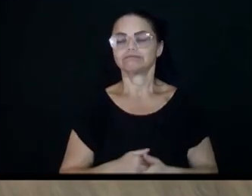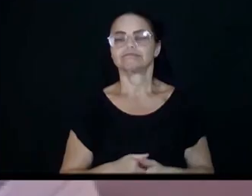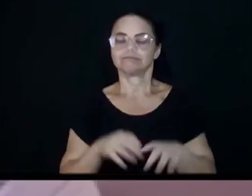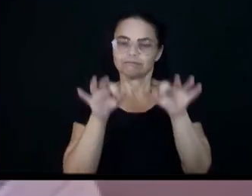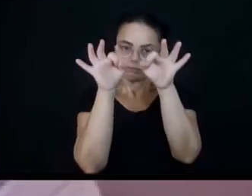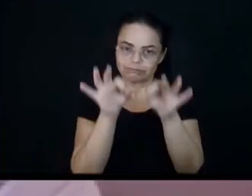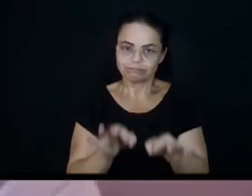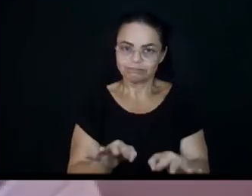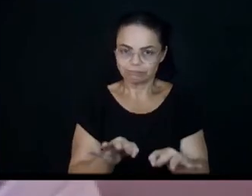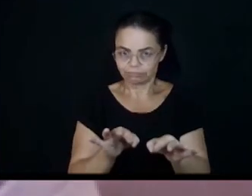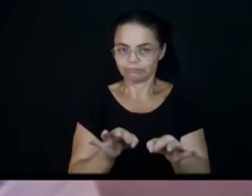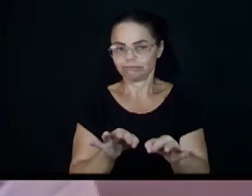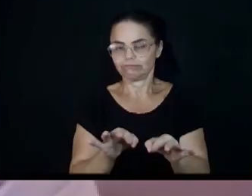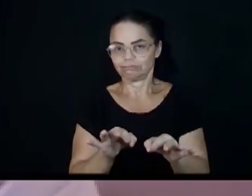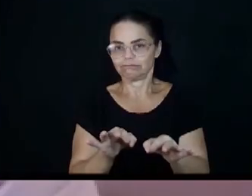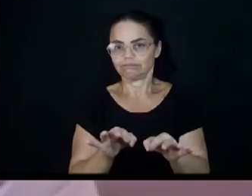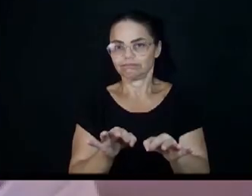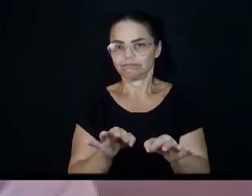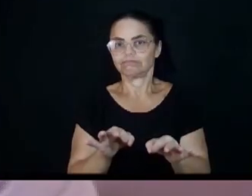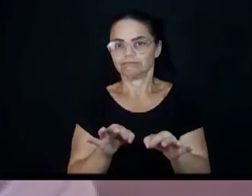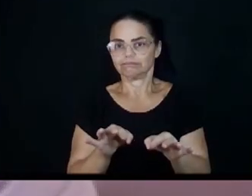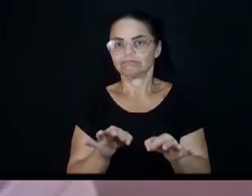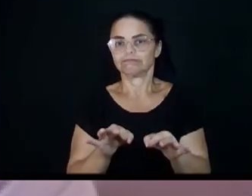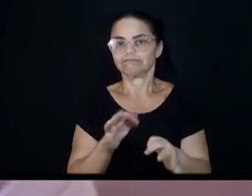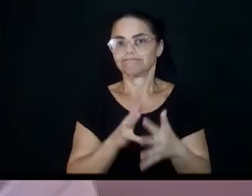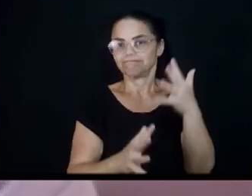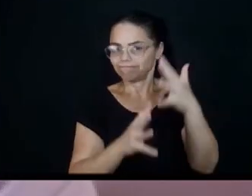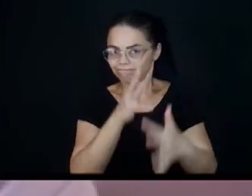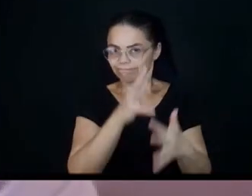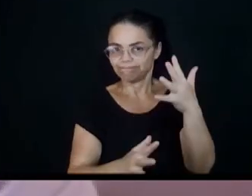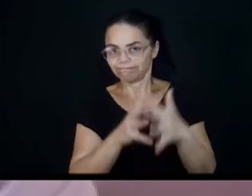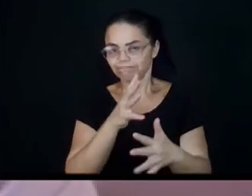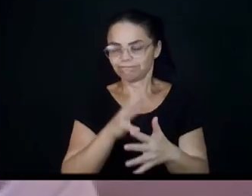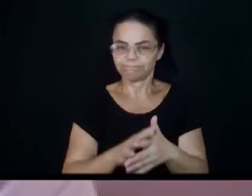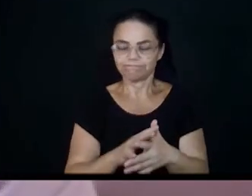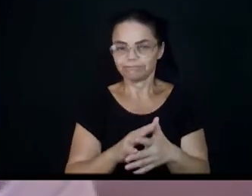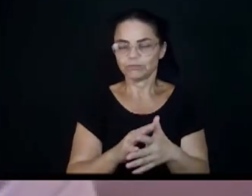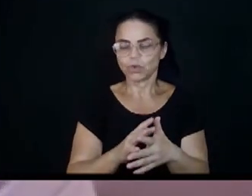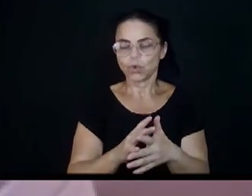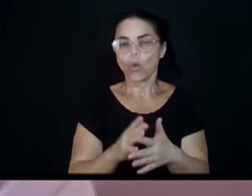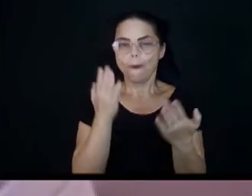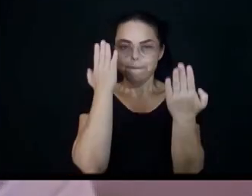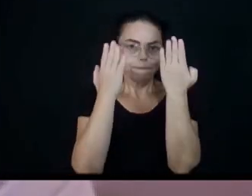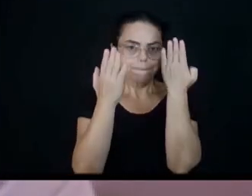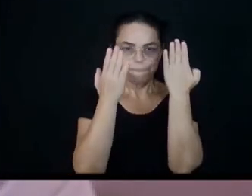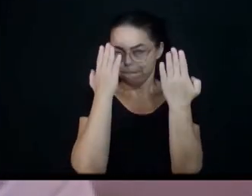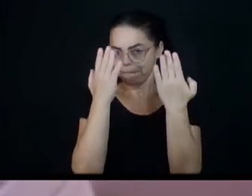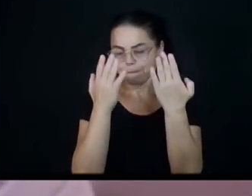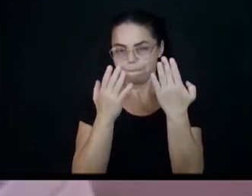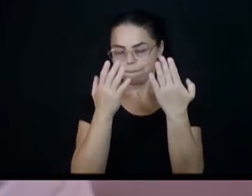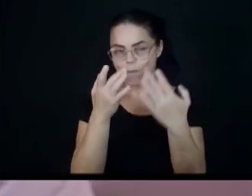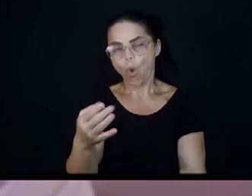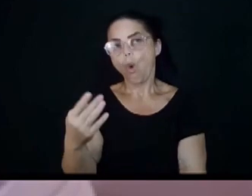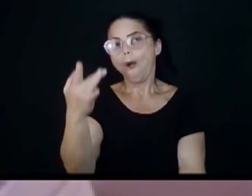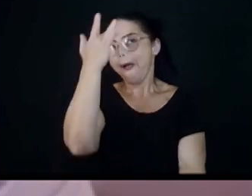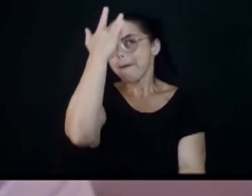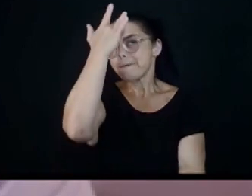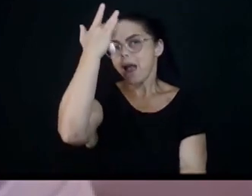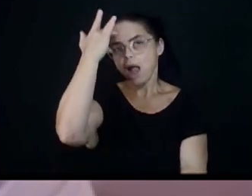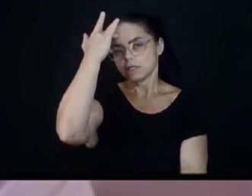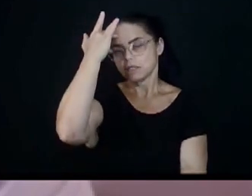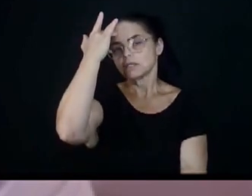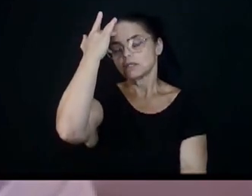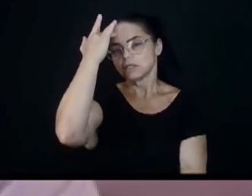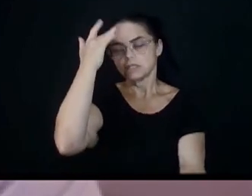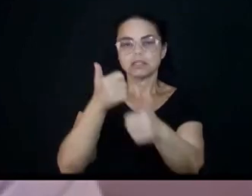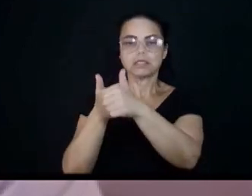falou tudo. A questão psicológica, ela é muito importante também ser acompanhada. E aí eu